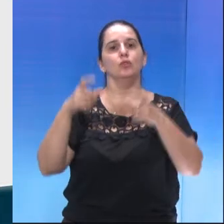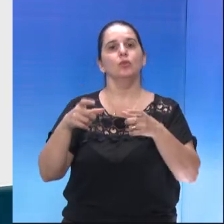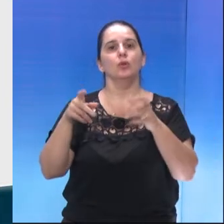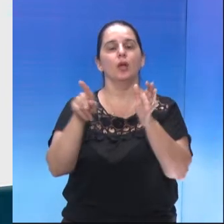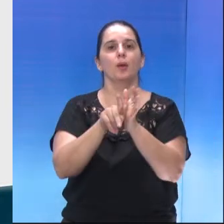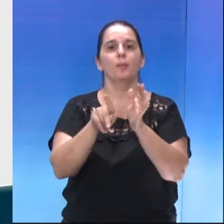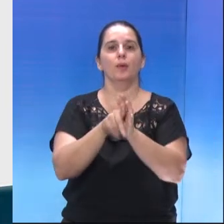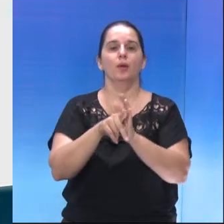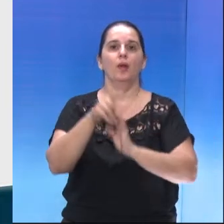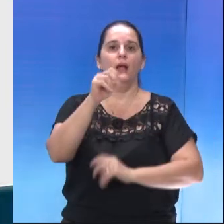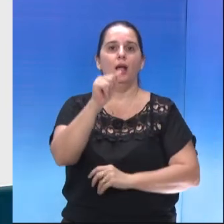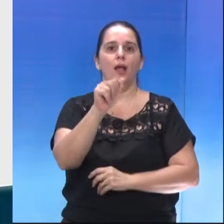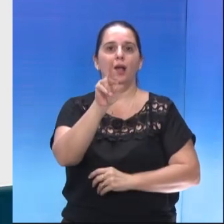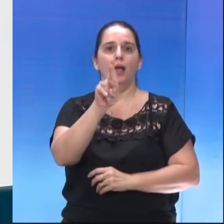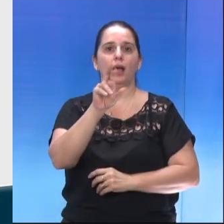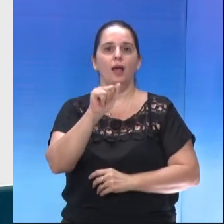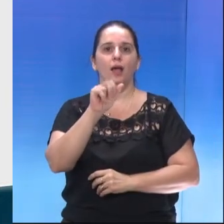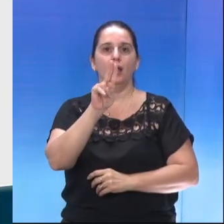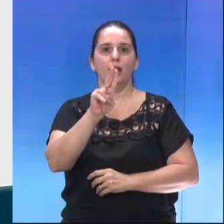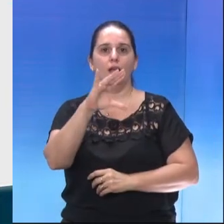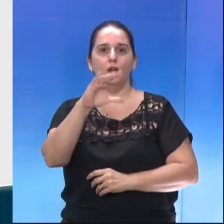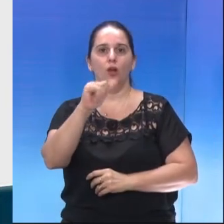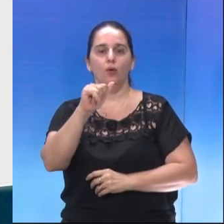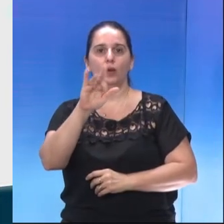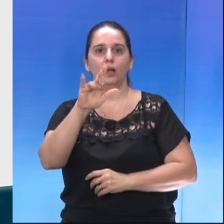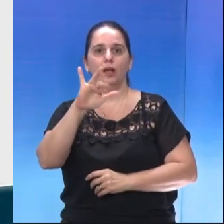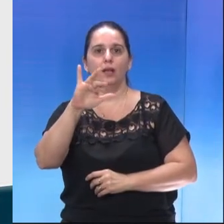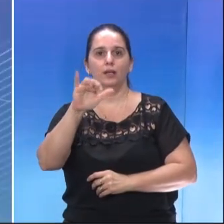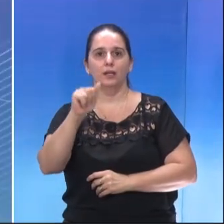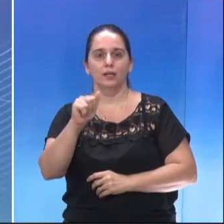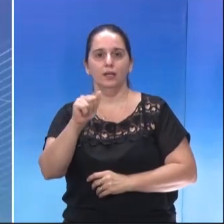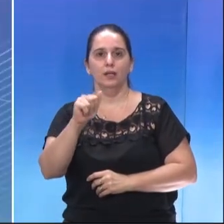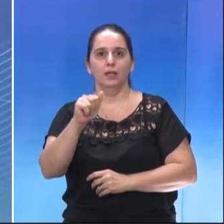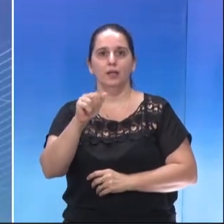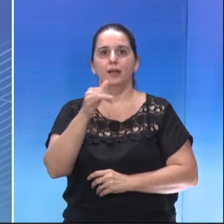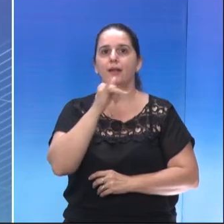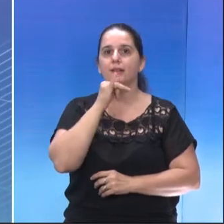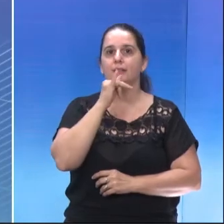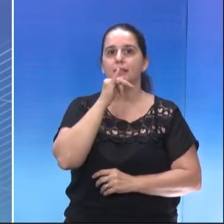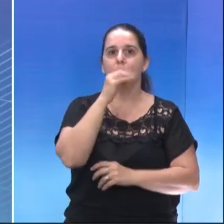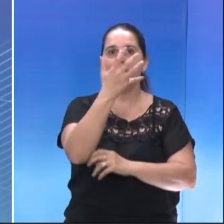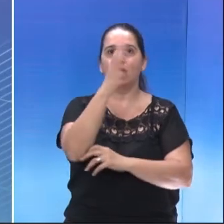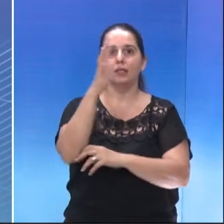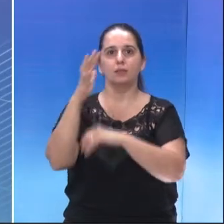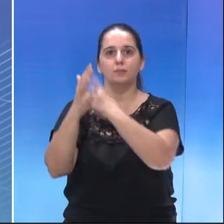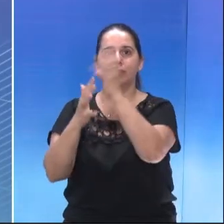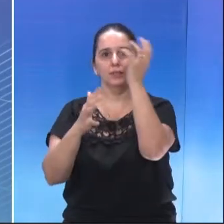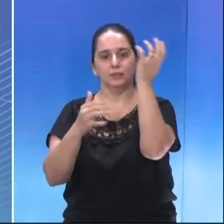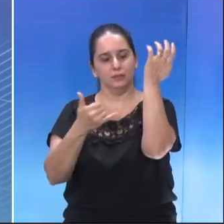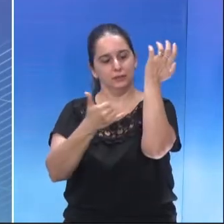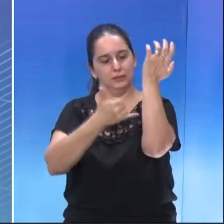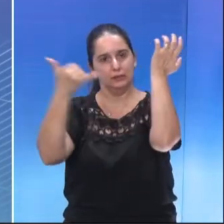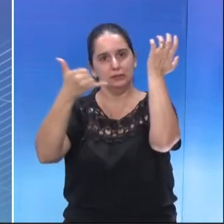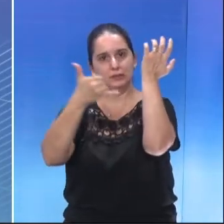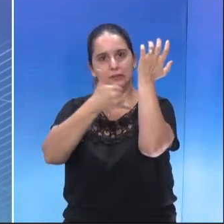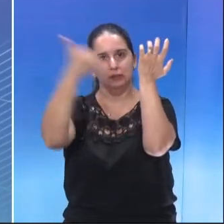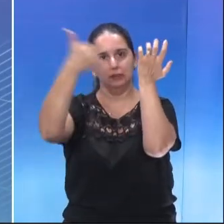plantas aciculifoliadas são aquelas plantas que têm pontas, tá certo? Por exemplo, as araucárias